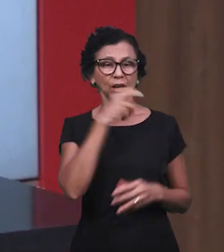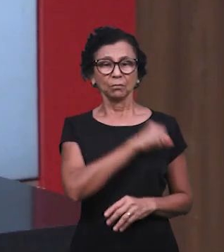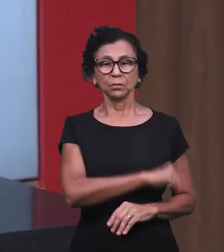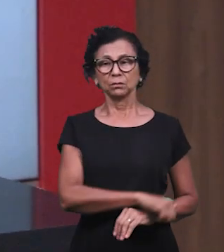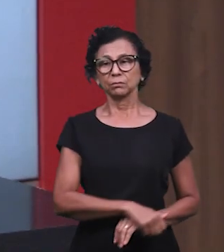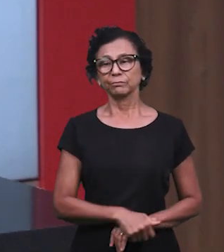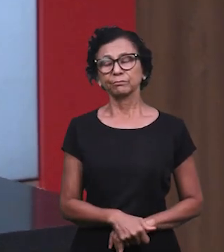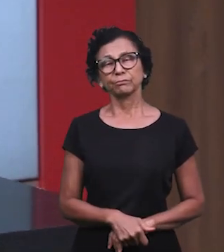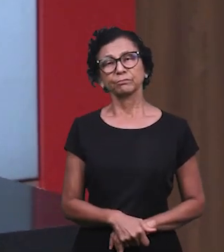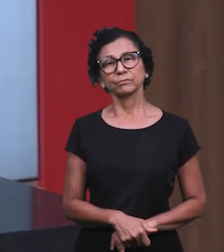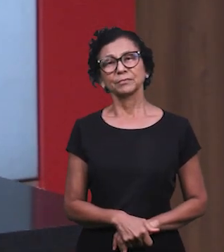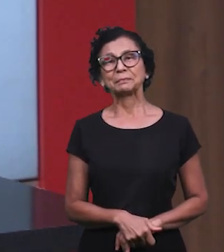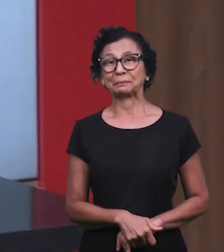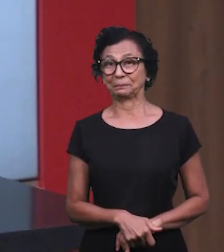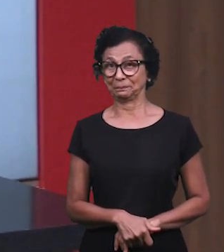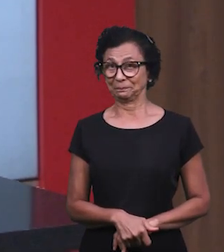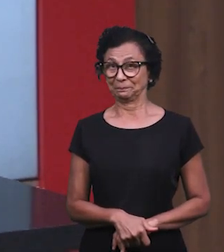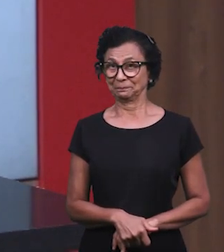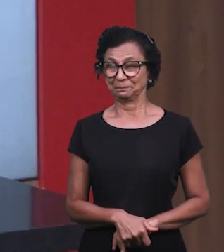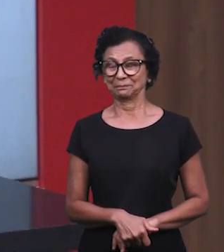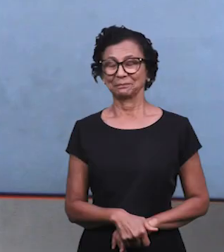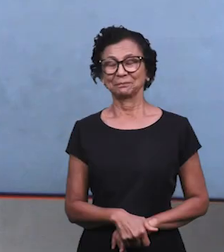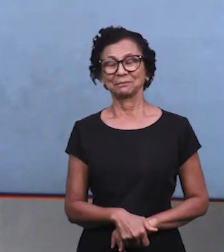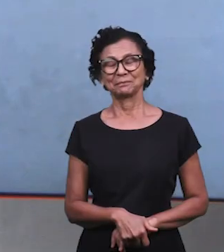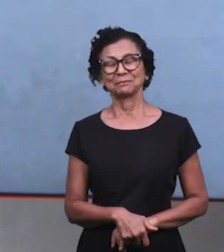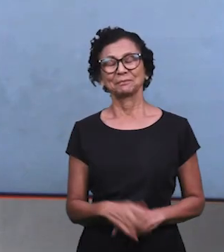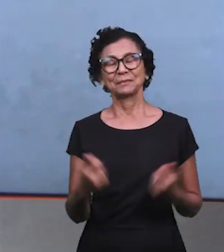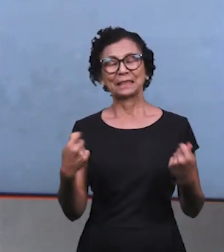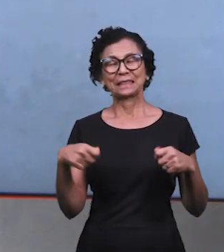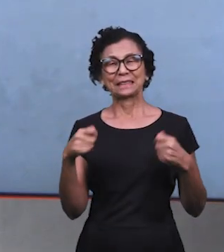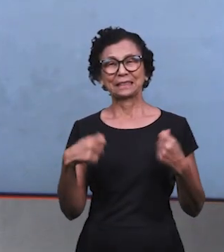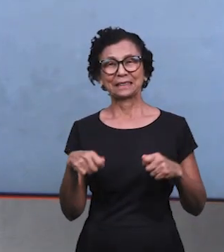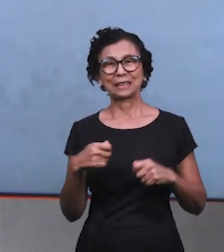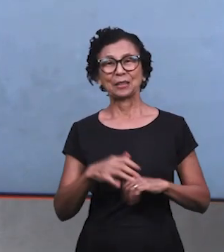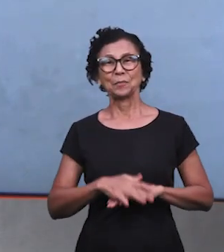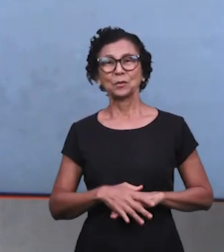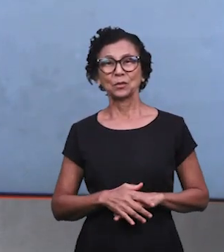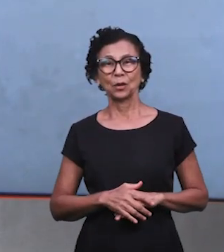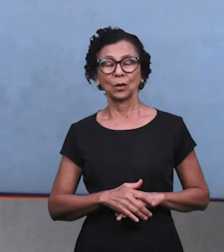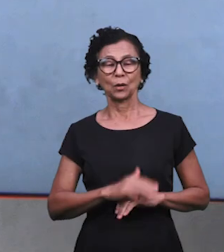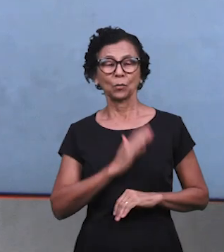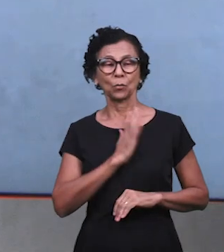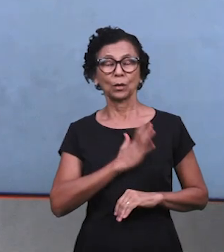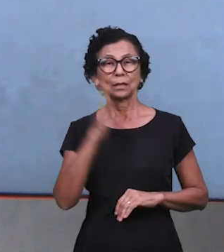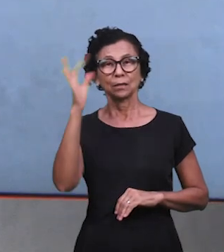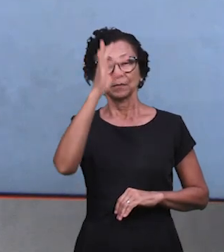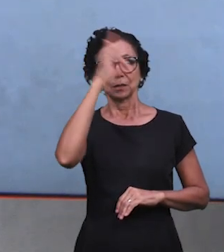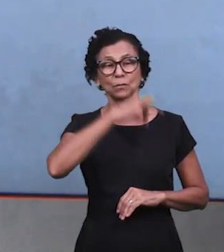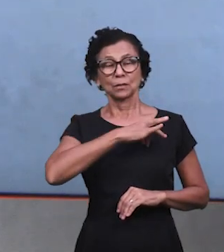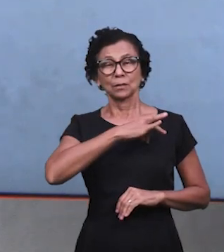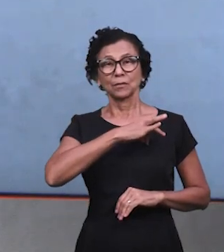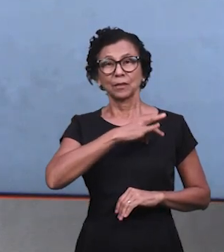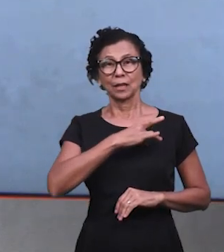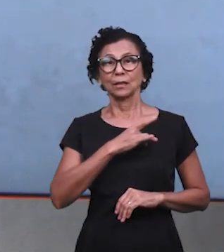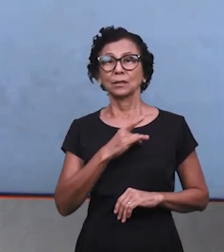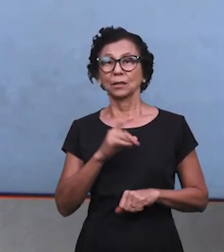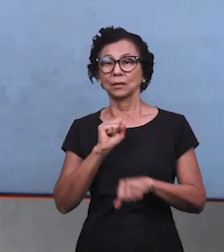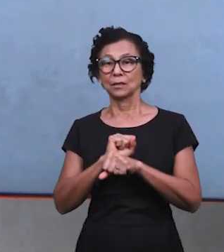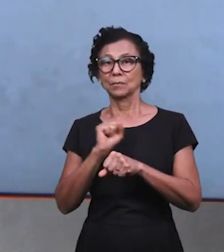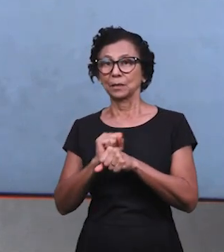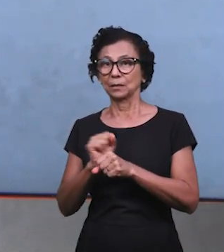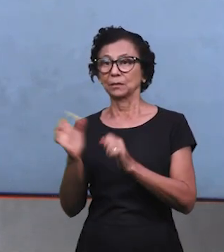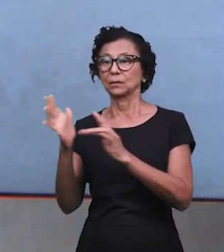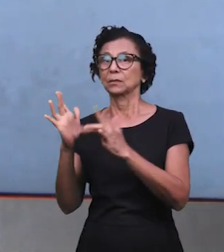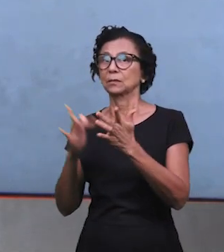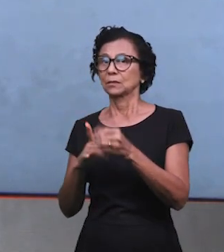aquela bênção. Então, nós precisamos estar com o coração cheio para a grande volta do Senhor Jesus, não é isso? Amém. Amém? Amém. Nós estamos